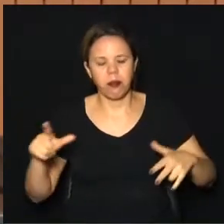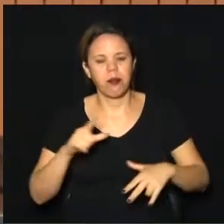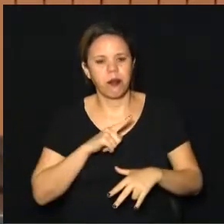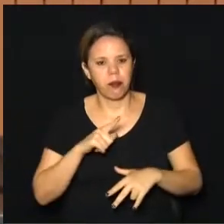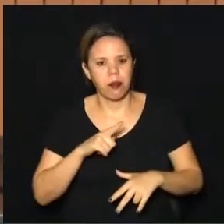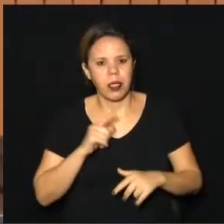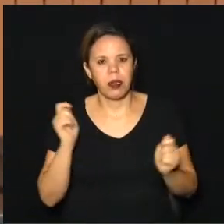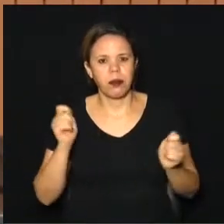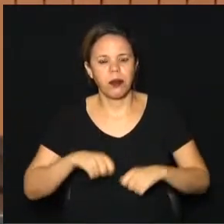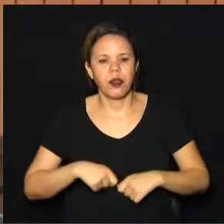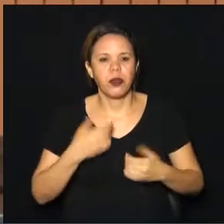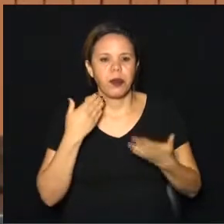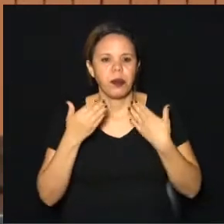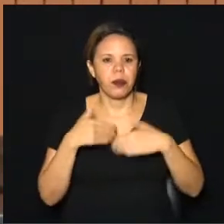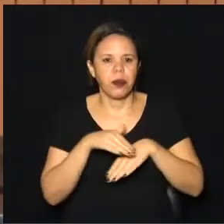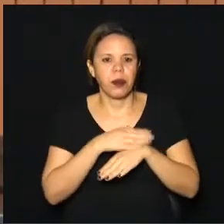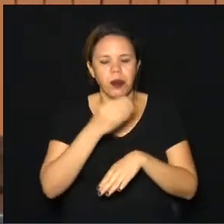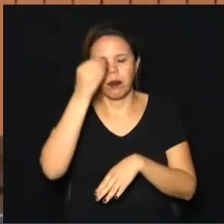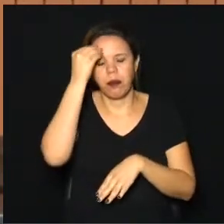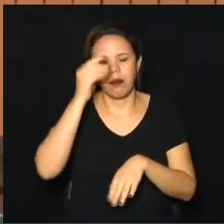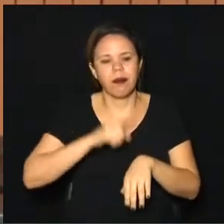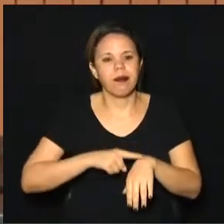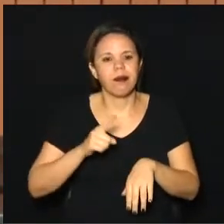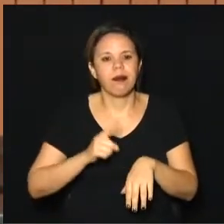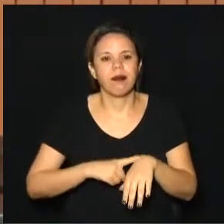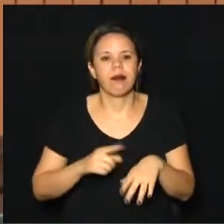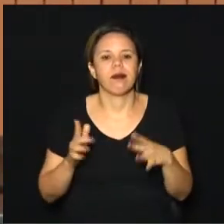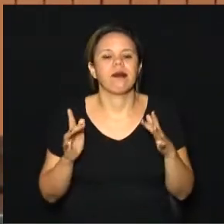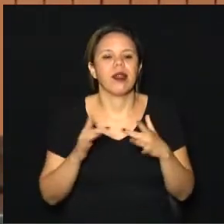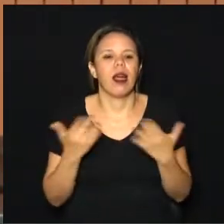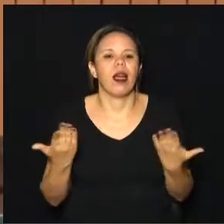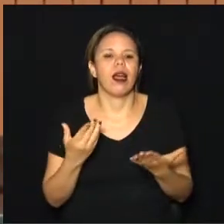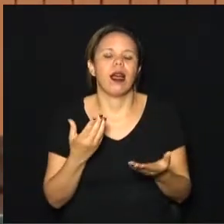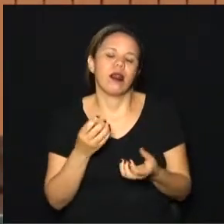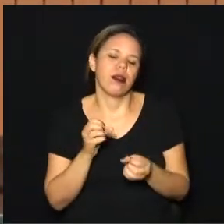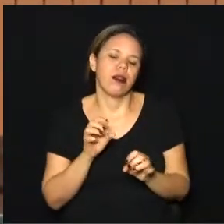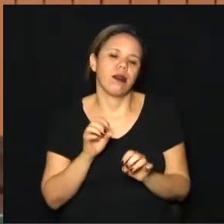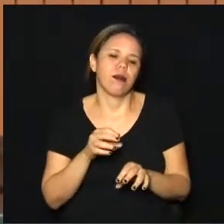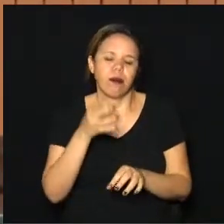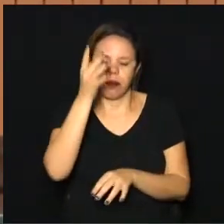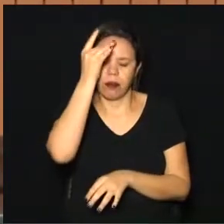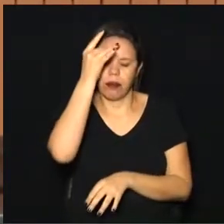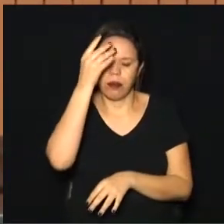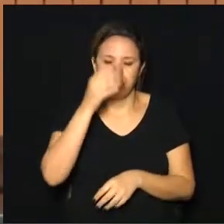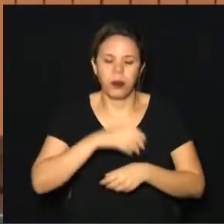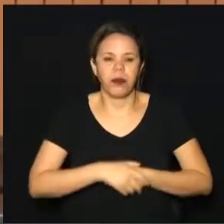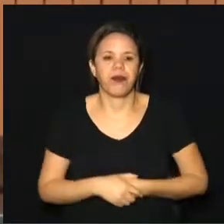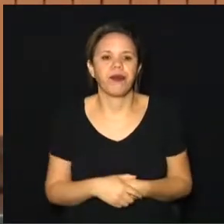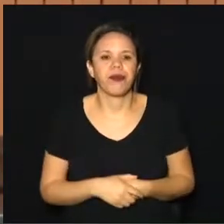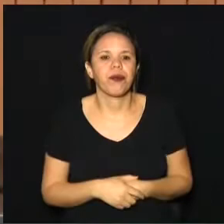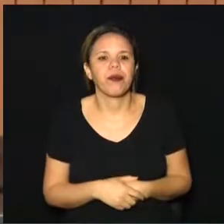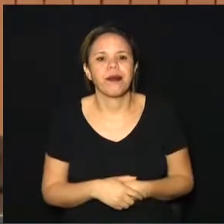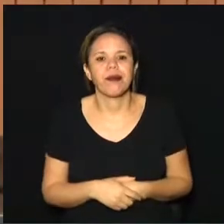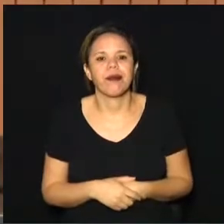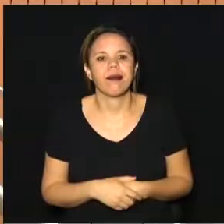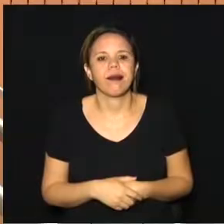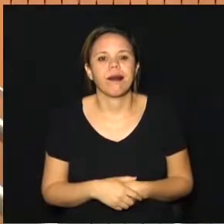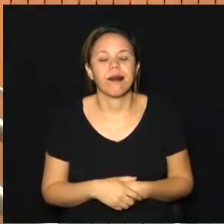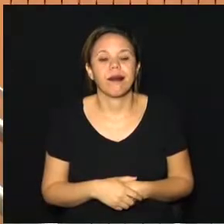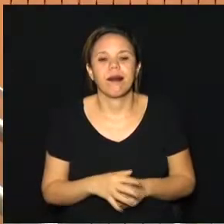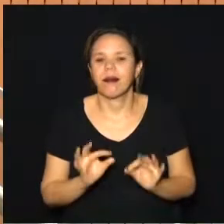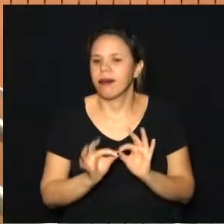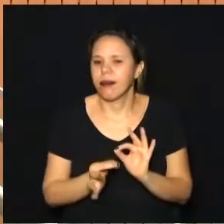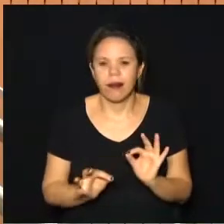que a gente pode guardar esse tempo para destinar ao aprendizado. Então, sem maiores